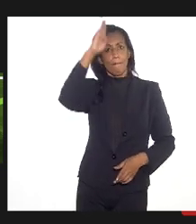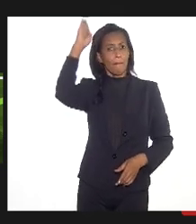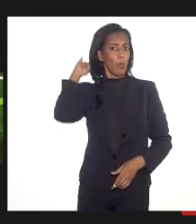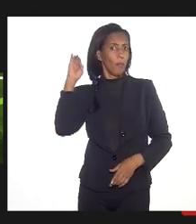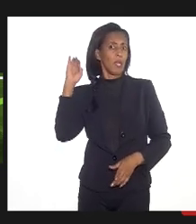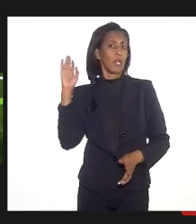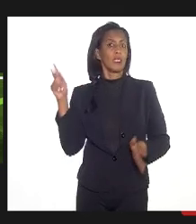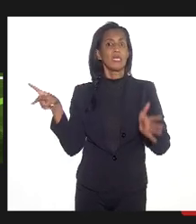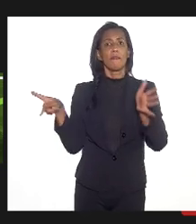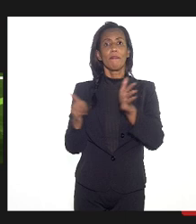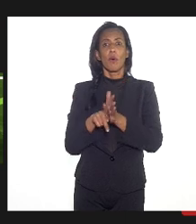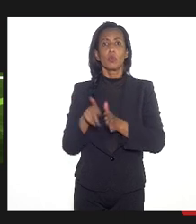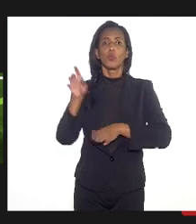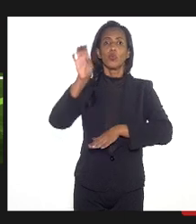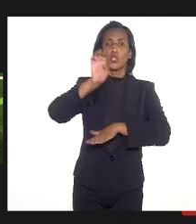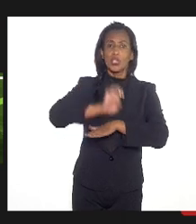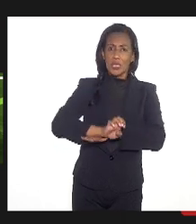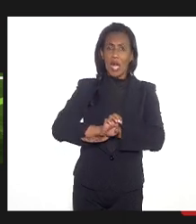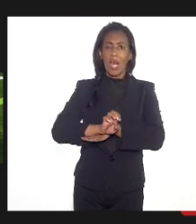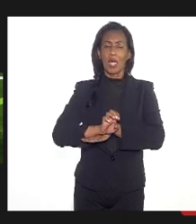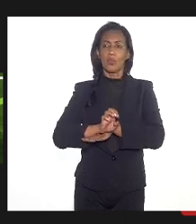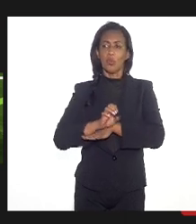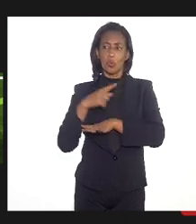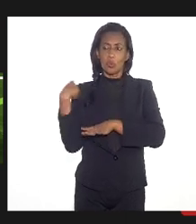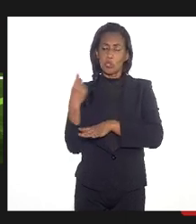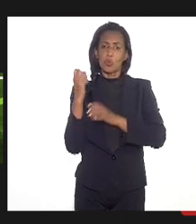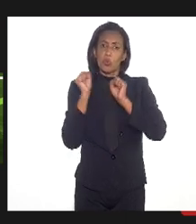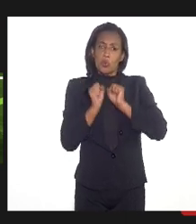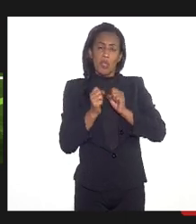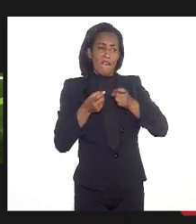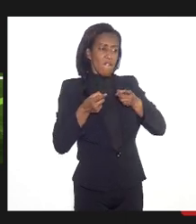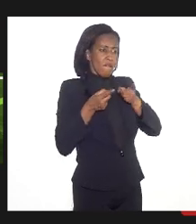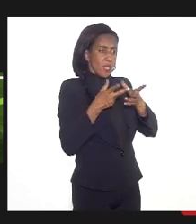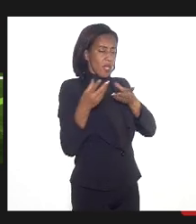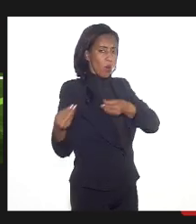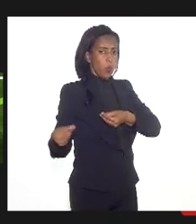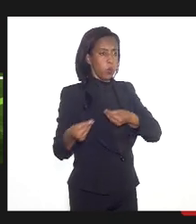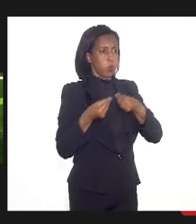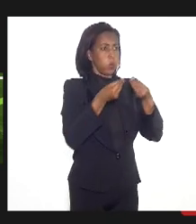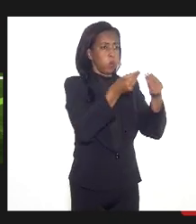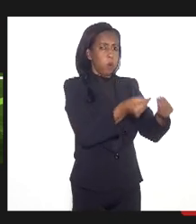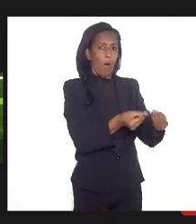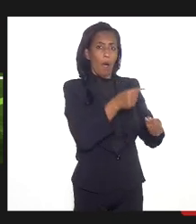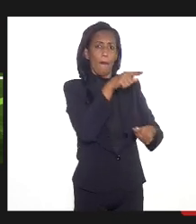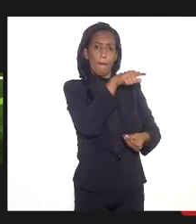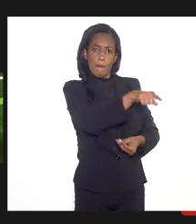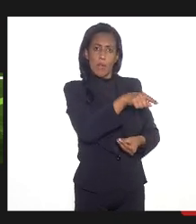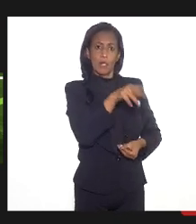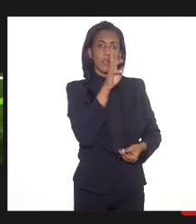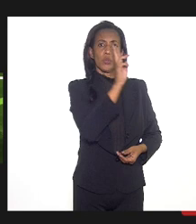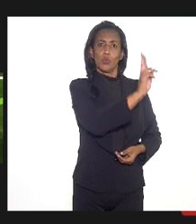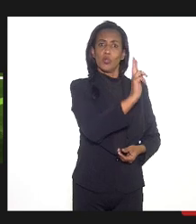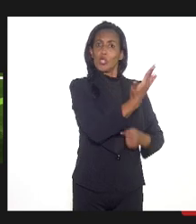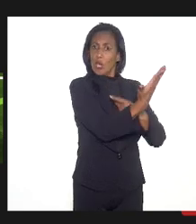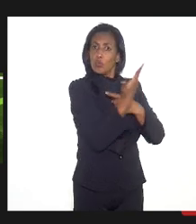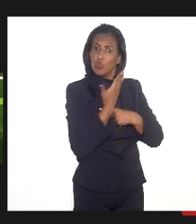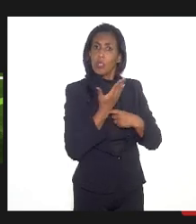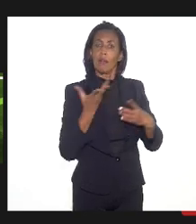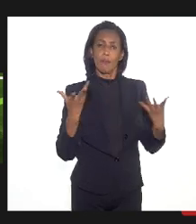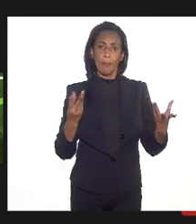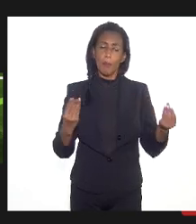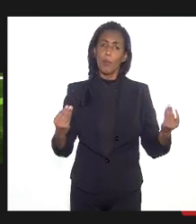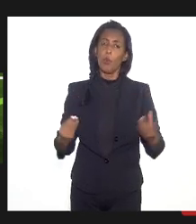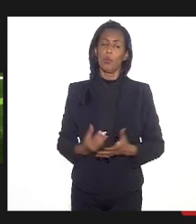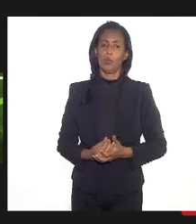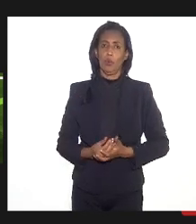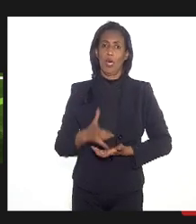do Estado que a gente pudesse entregar, não é, para esses órgãos, que nos ajudava muito. Porque a